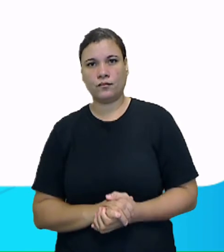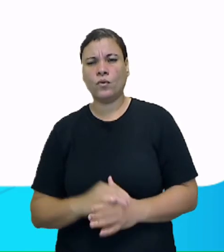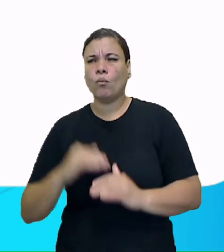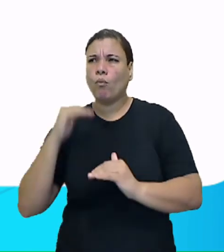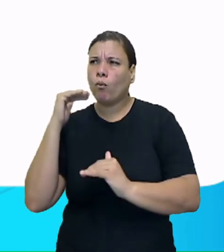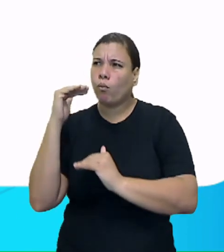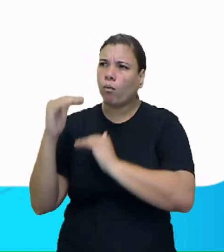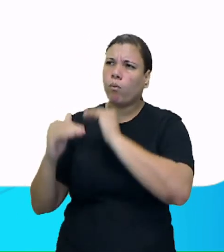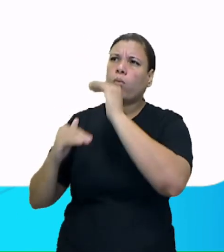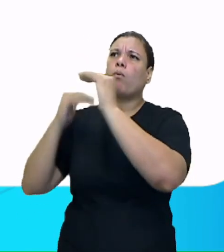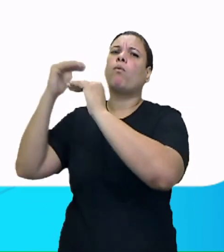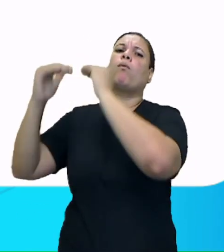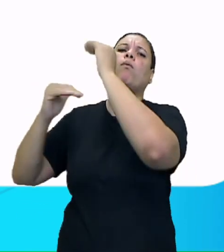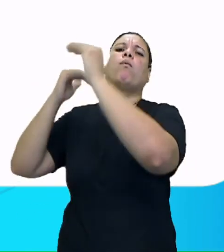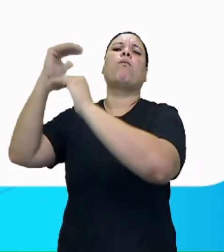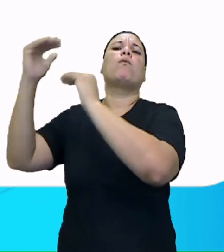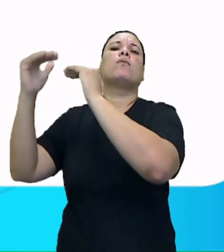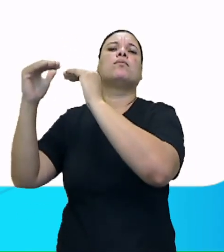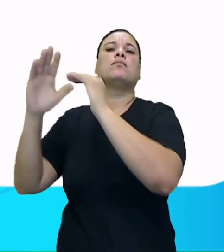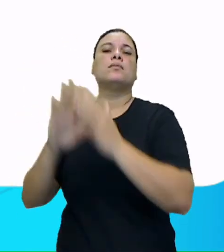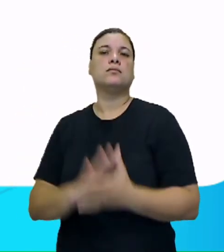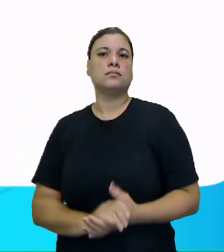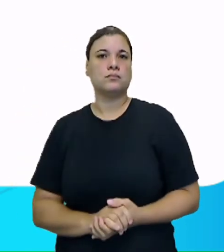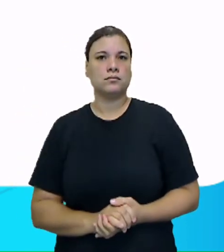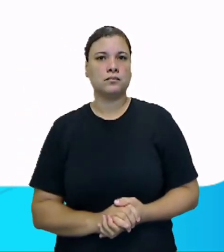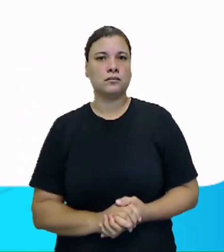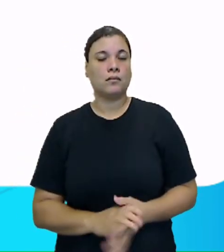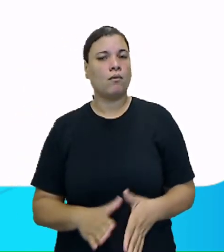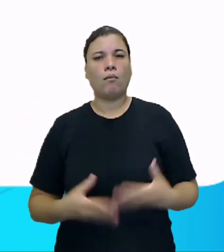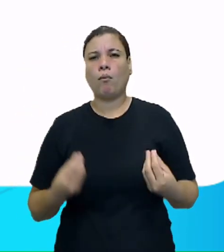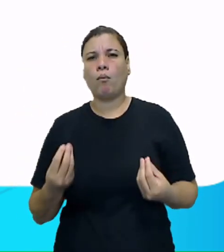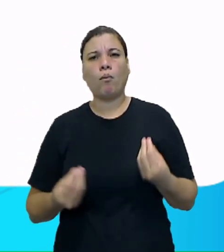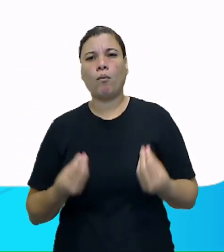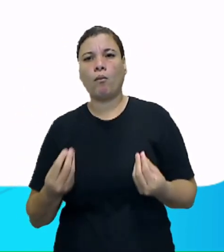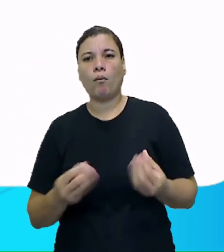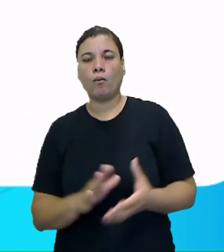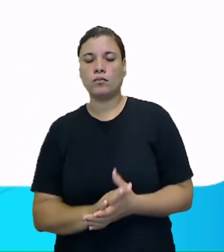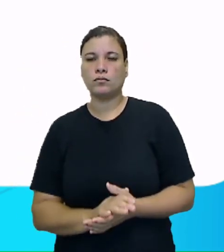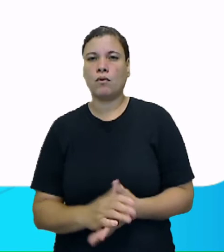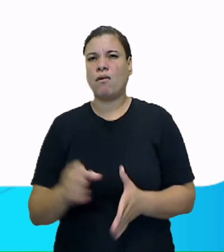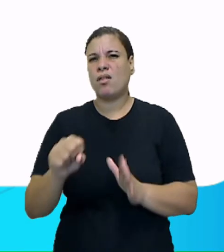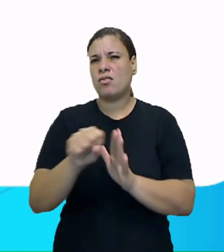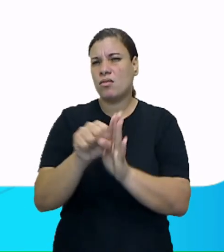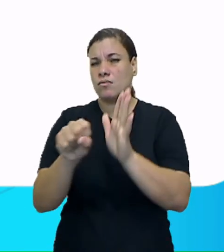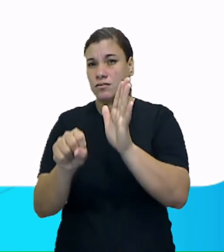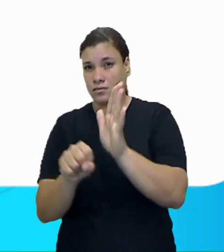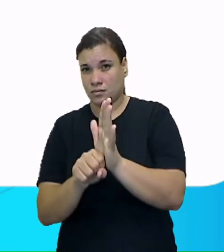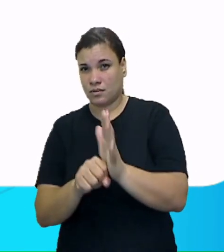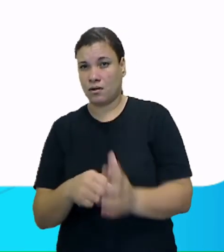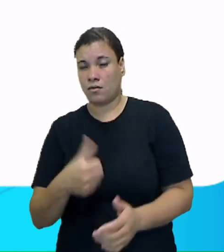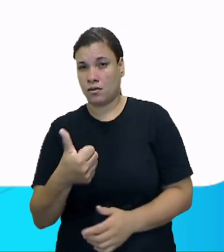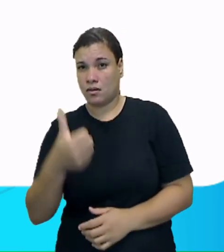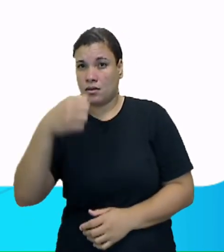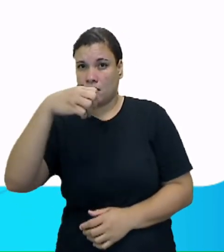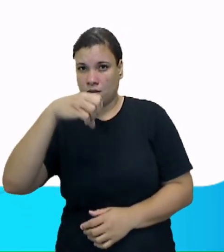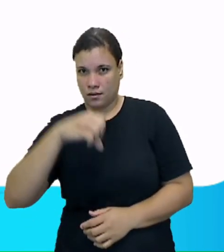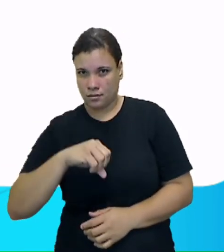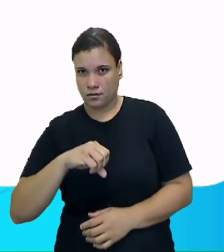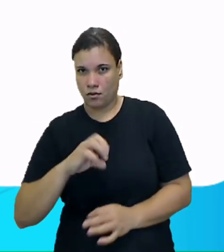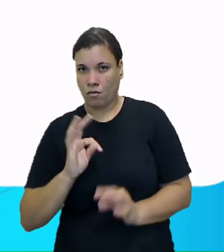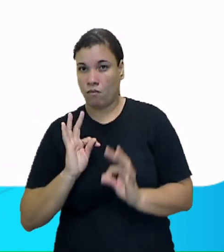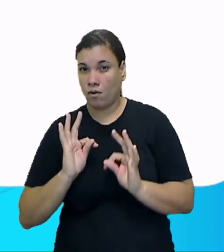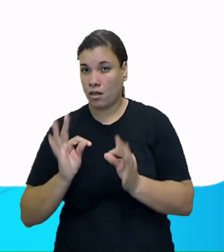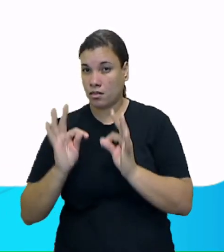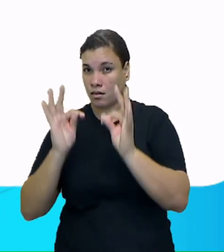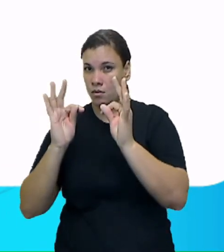Evolução da infografia. A partir do século XIX, com o avanço da tecnologia